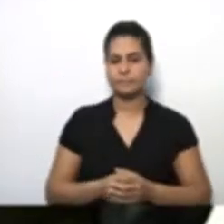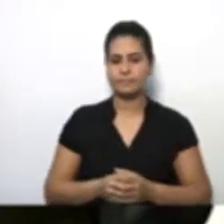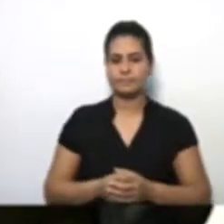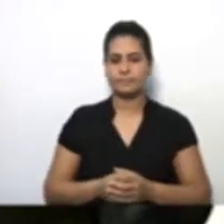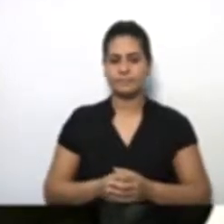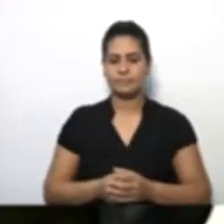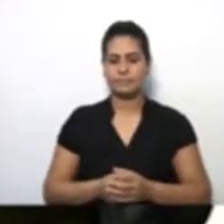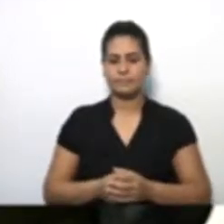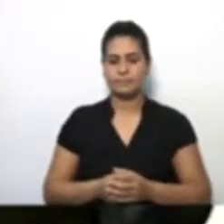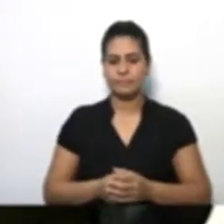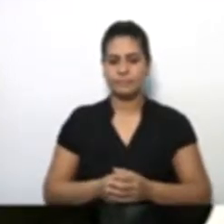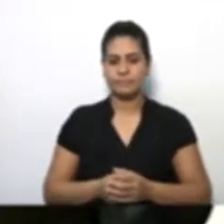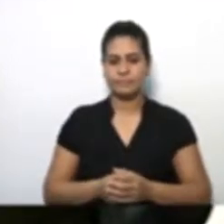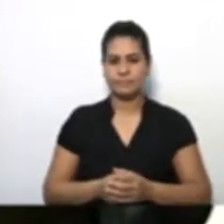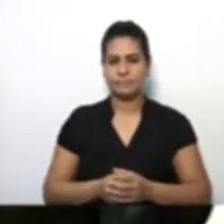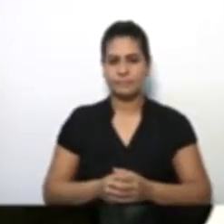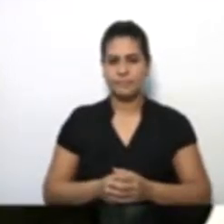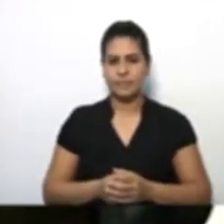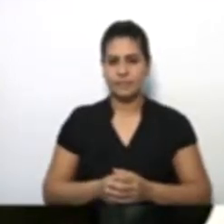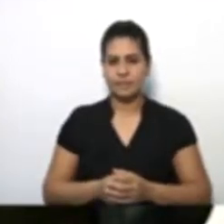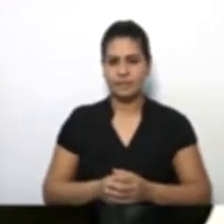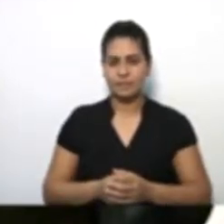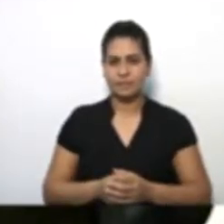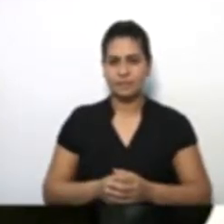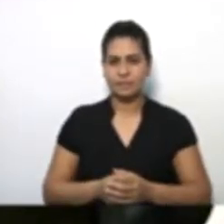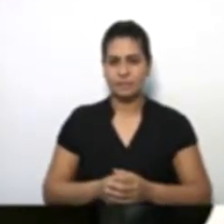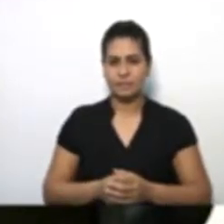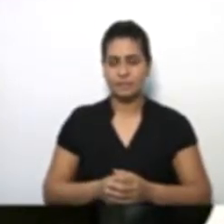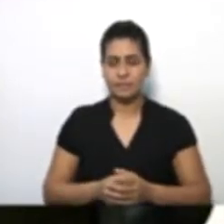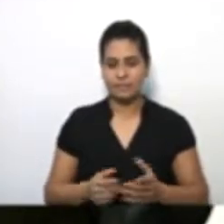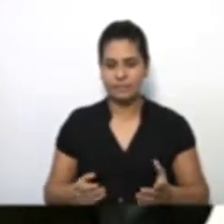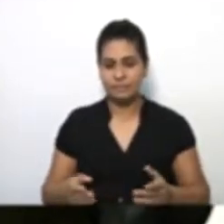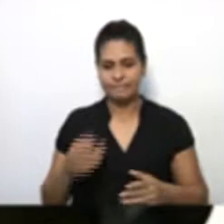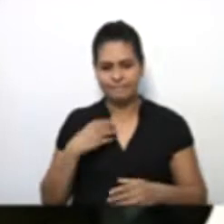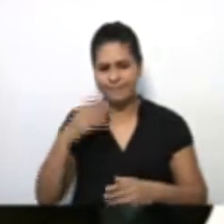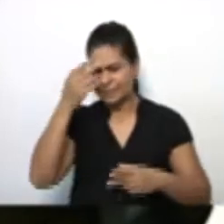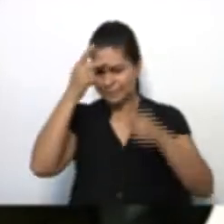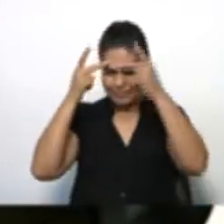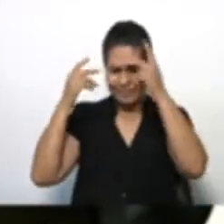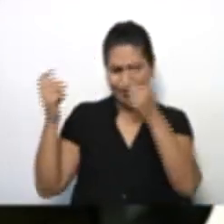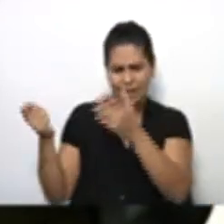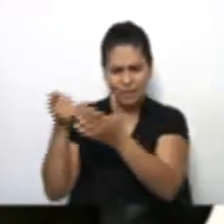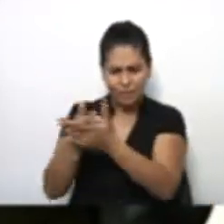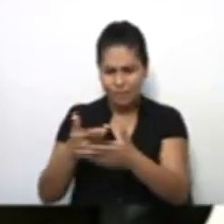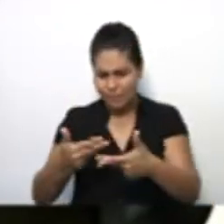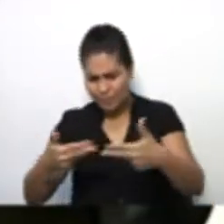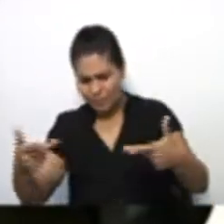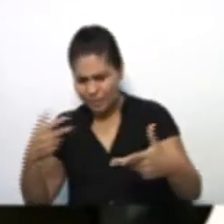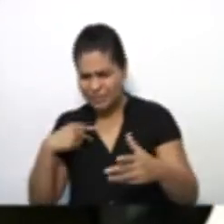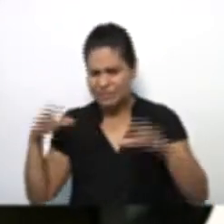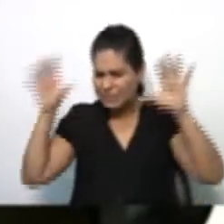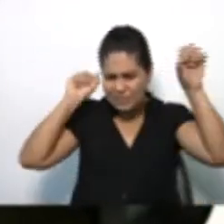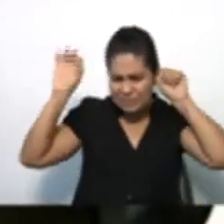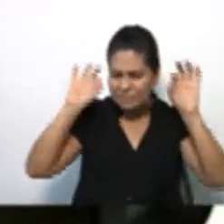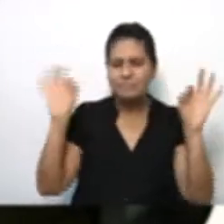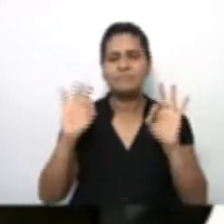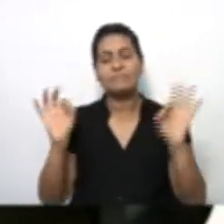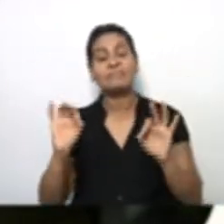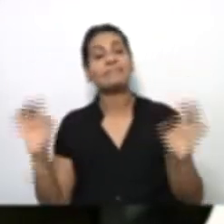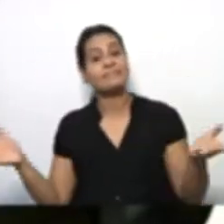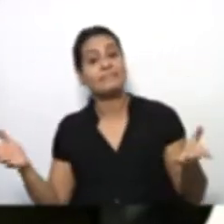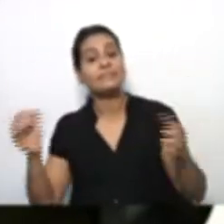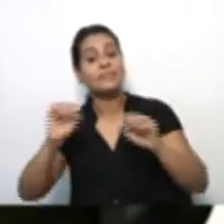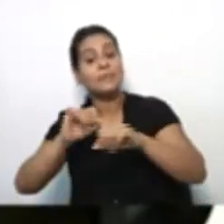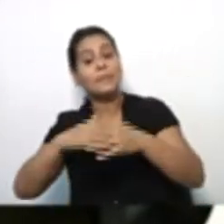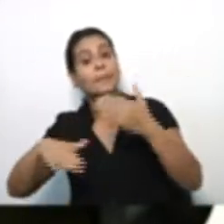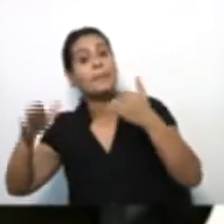Sabe quando os nossos pais falam para a gente se planejar antes de sair comprando tudo por aí e a gente acaba nem dando ouvido para isso? Pois é,